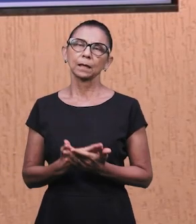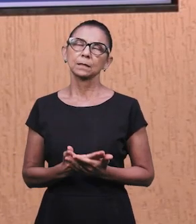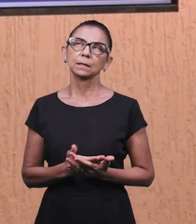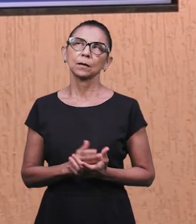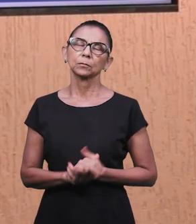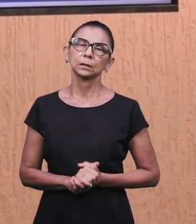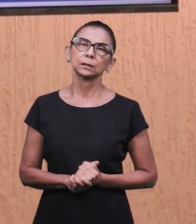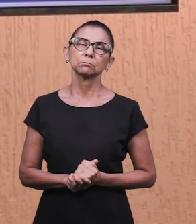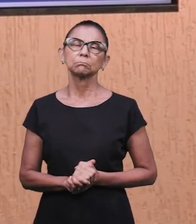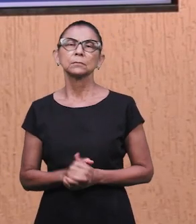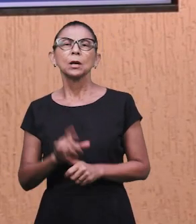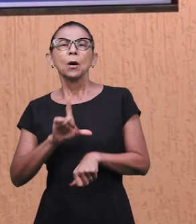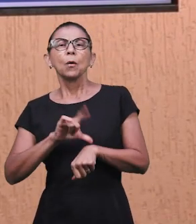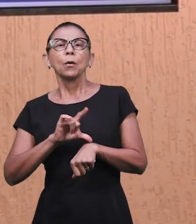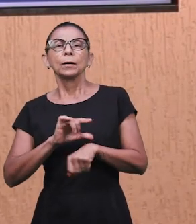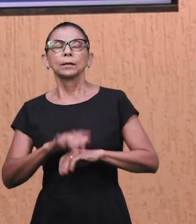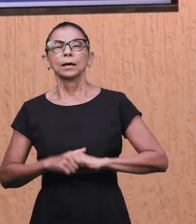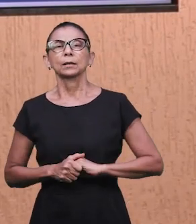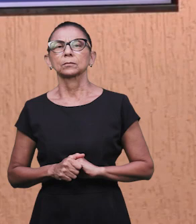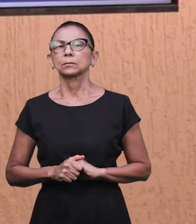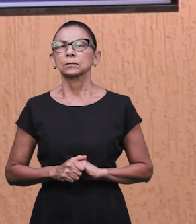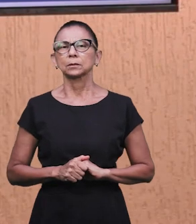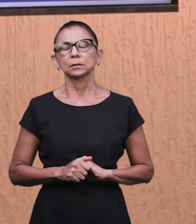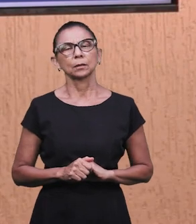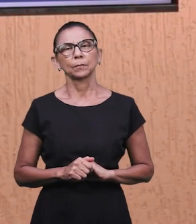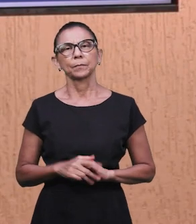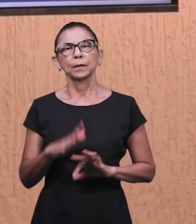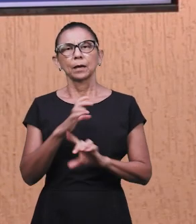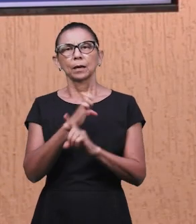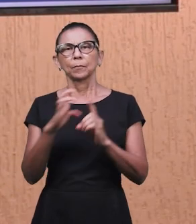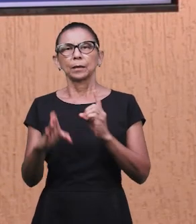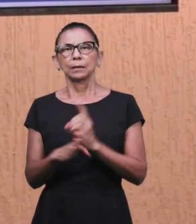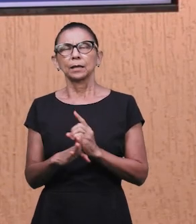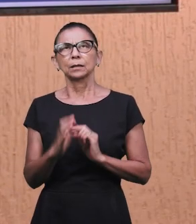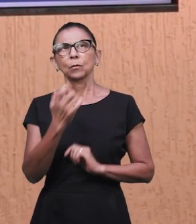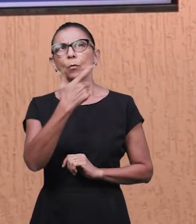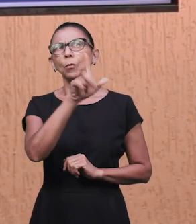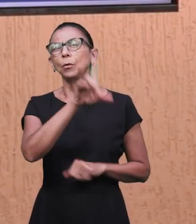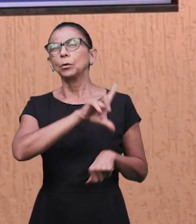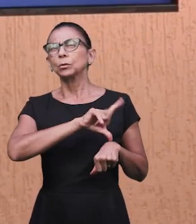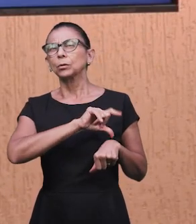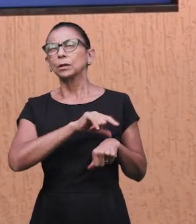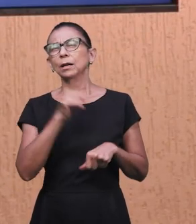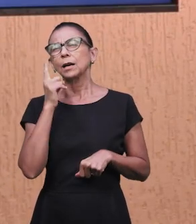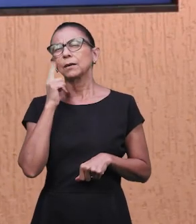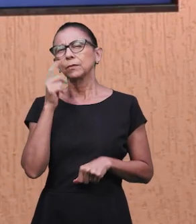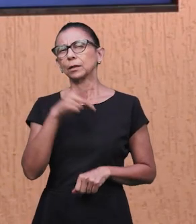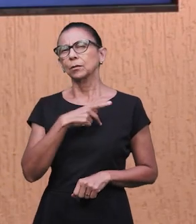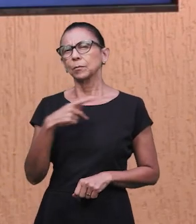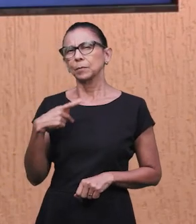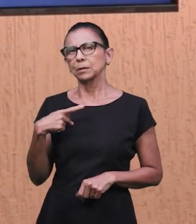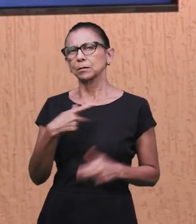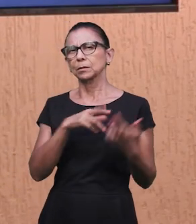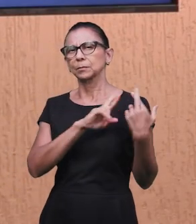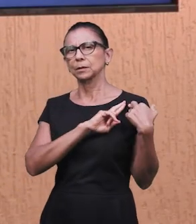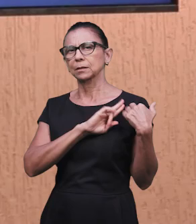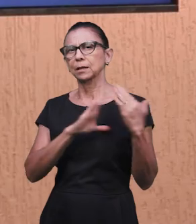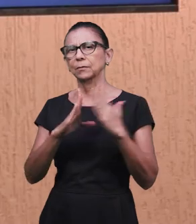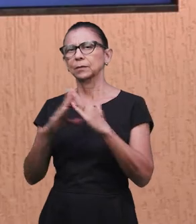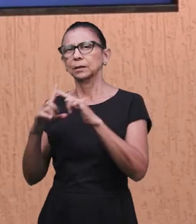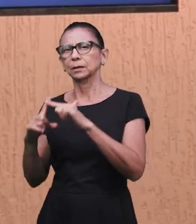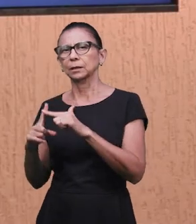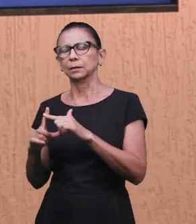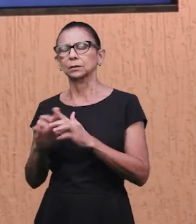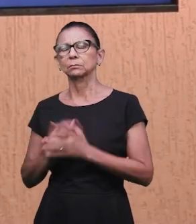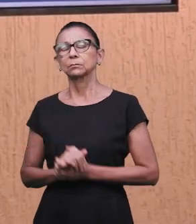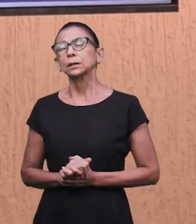qual o horário? Um horário fora do horário da EBD, que deve ser discutido com o pastor da igreja. E onde a pessoa